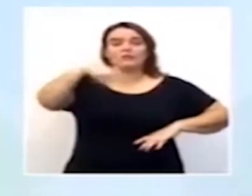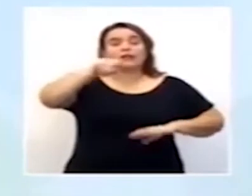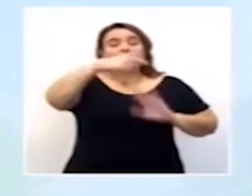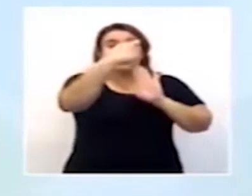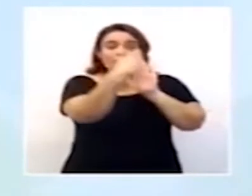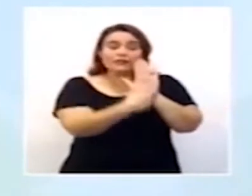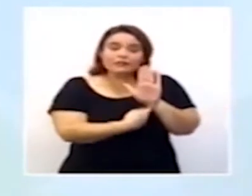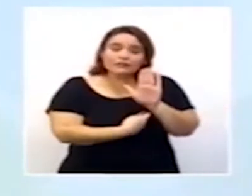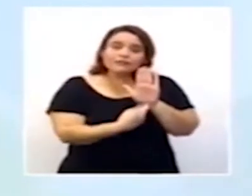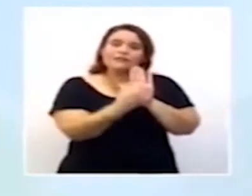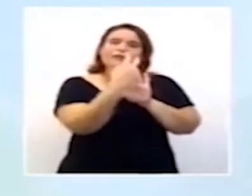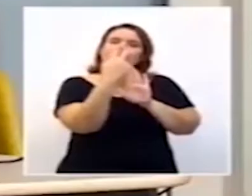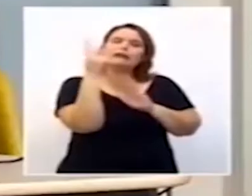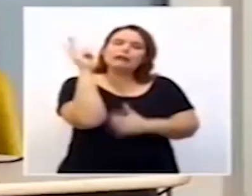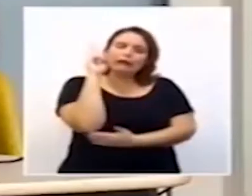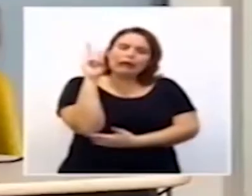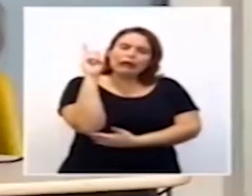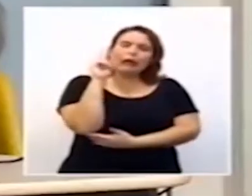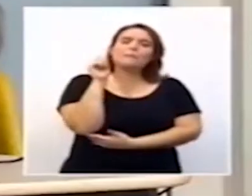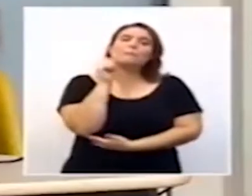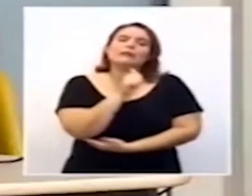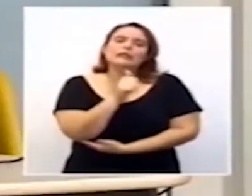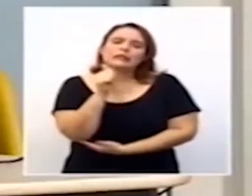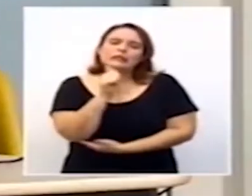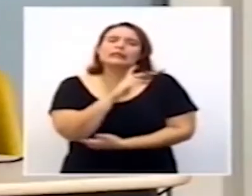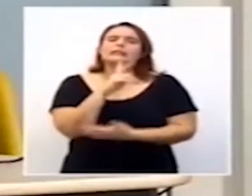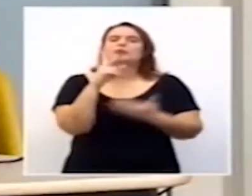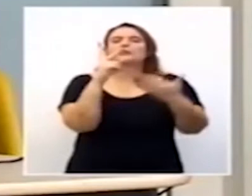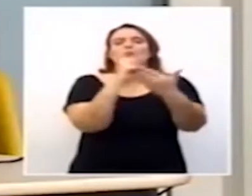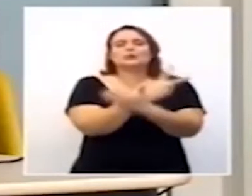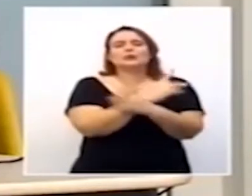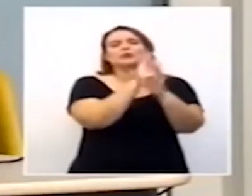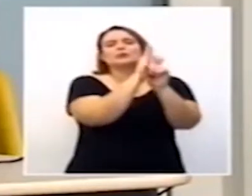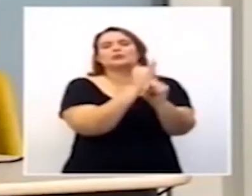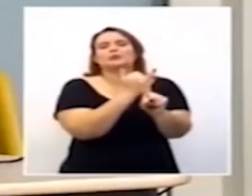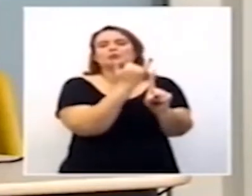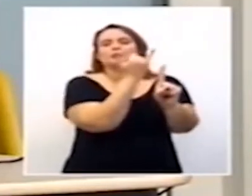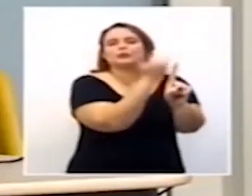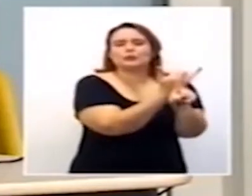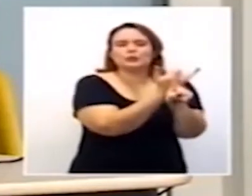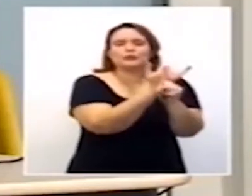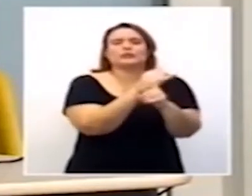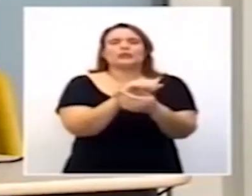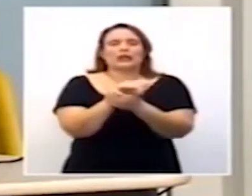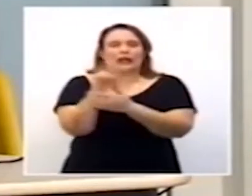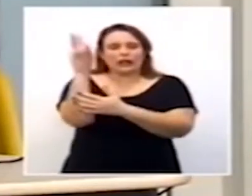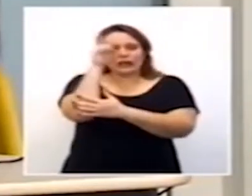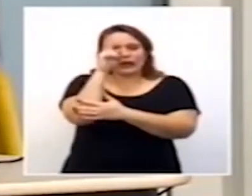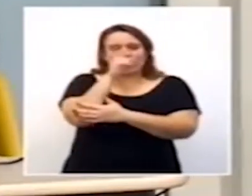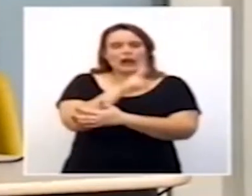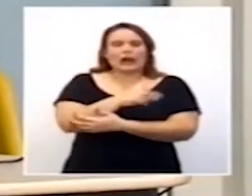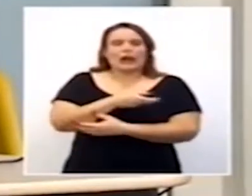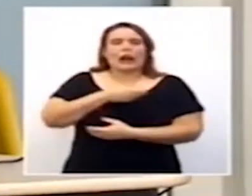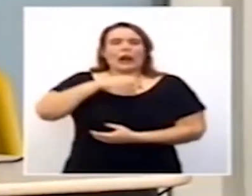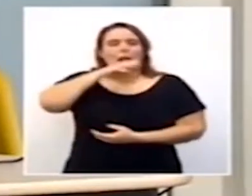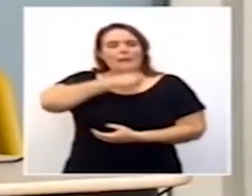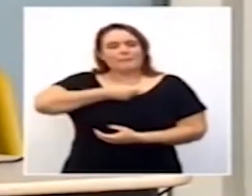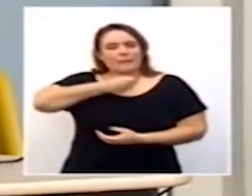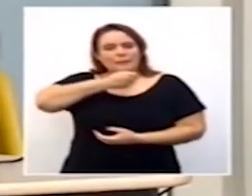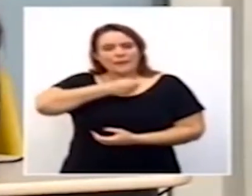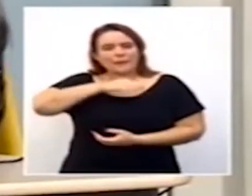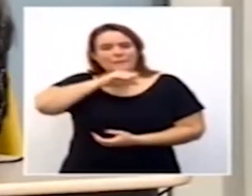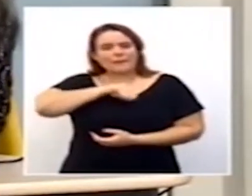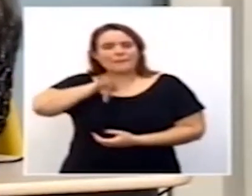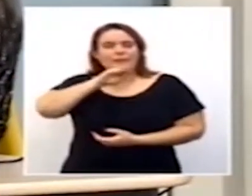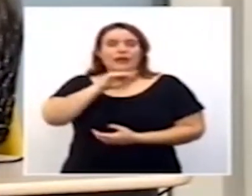texto lá da menina que sofreu bullying daquele poticast que os alunos fizeram a